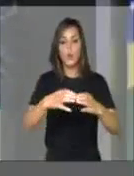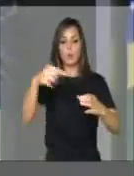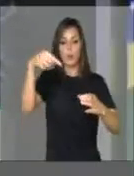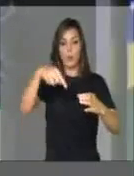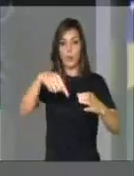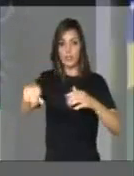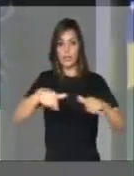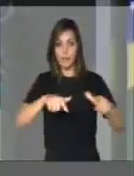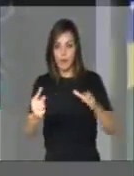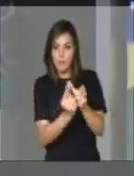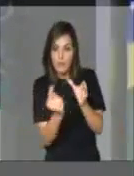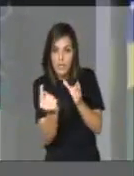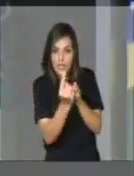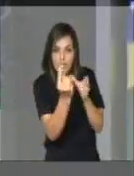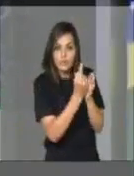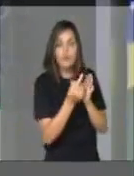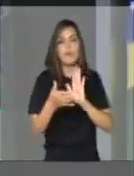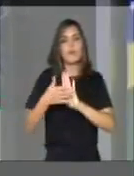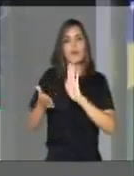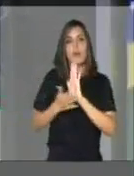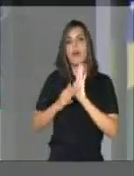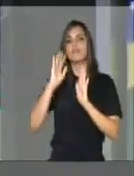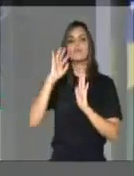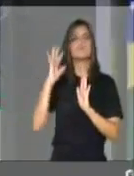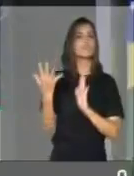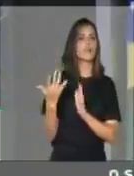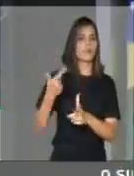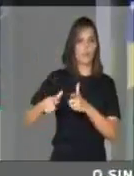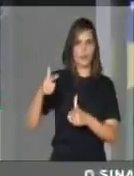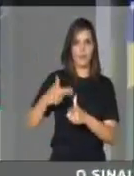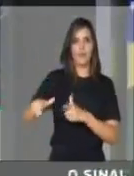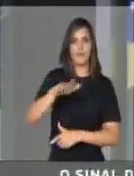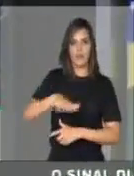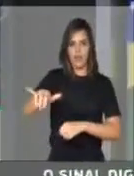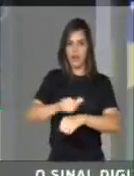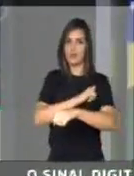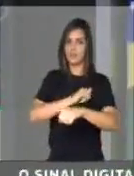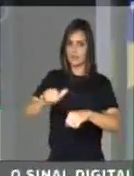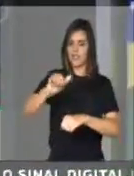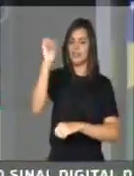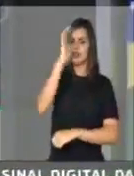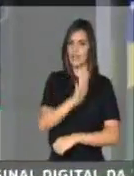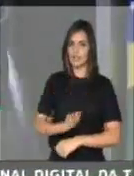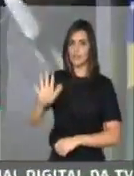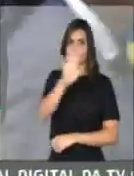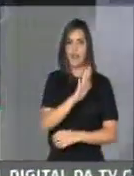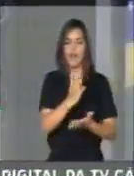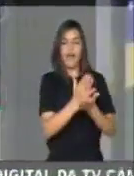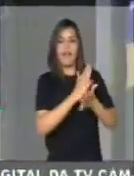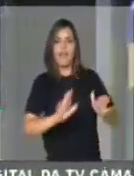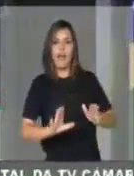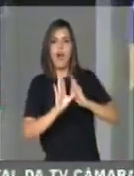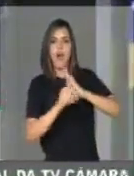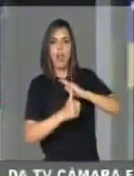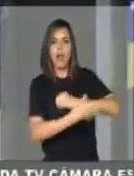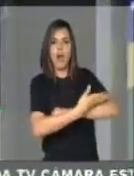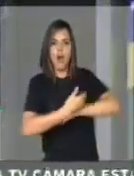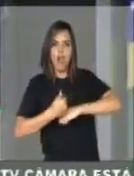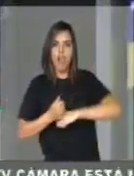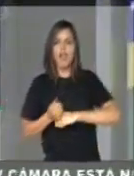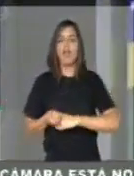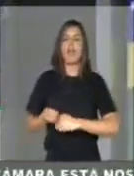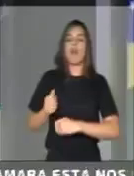o grupo de trabalho para propor alternativas de superação da citada deficiência no âmbito da Estratégia Nacional de Combate à Corrupção e à Lavagem de